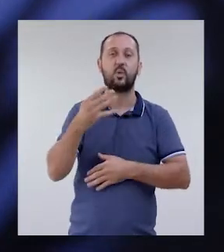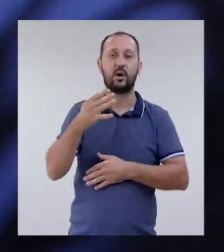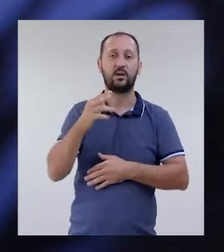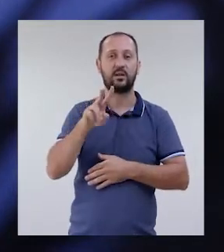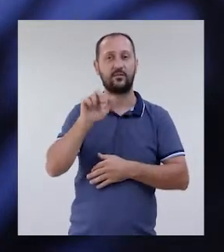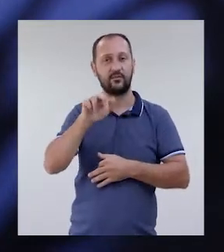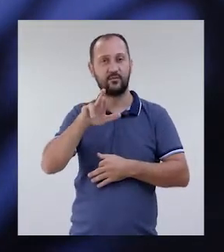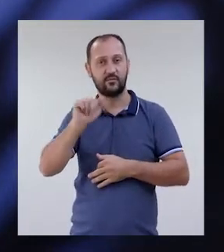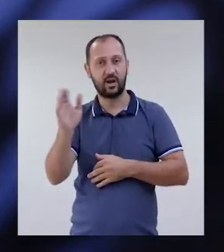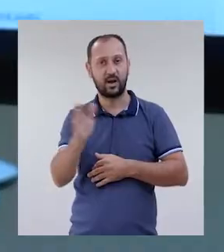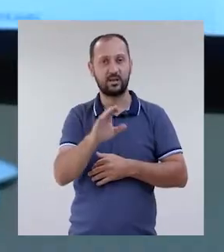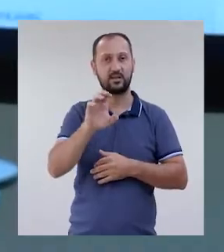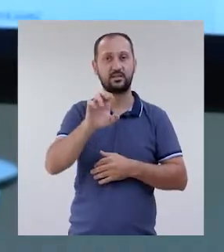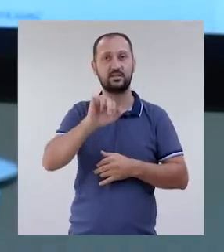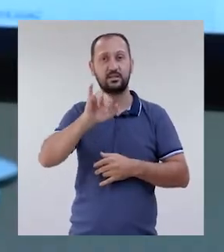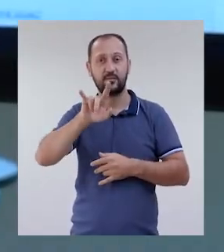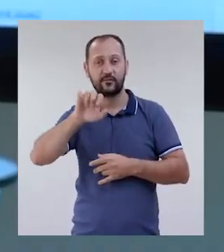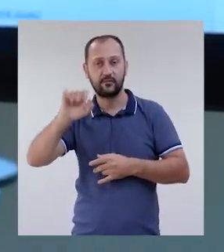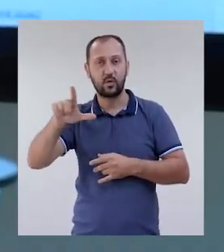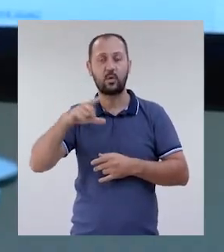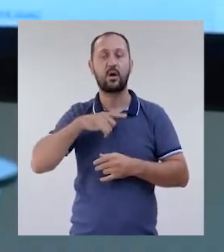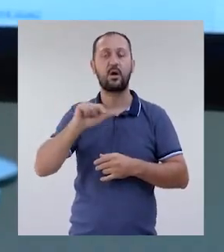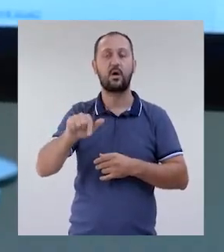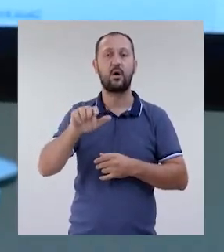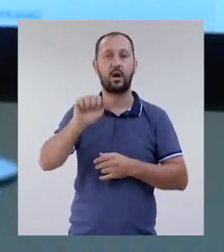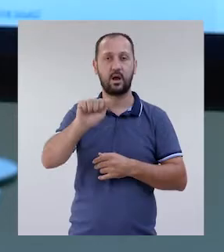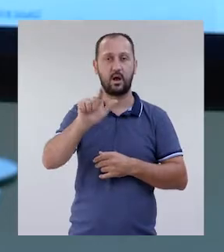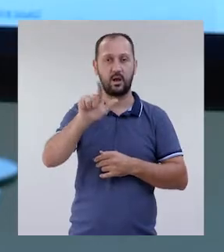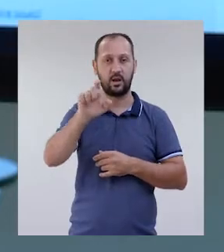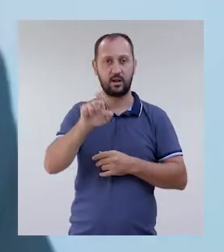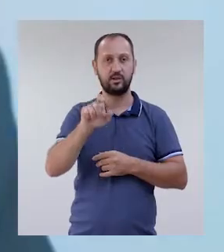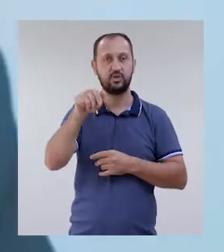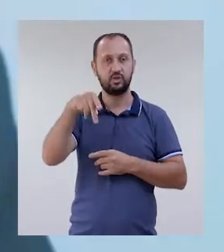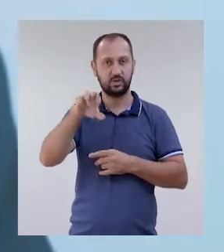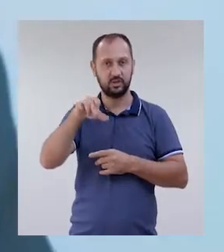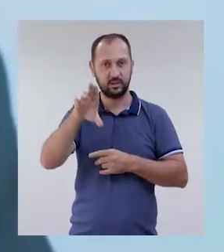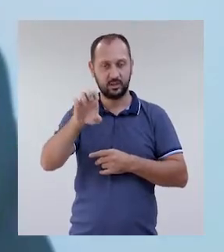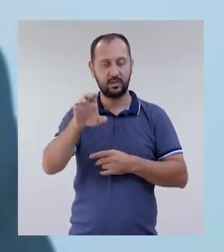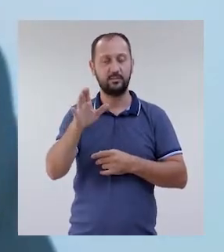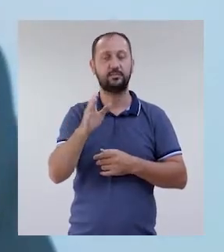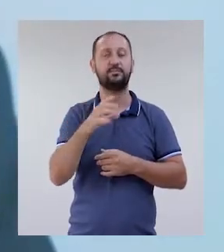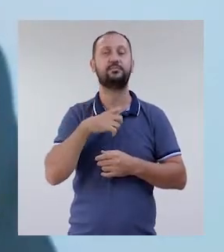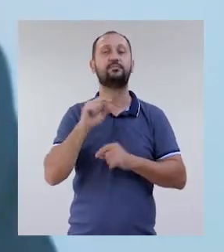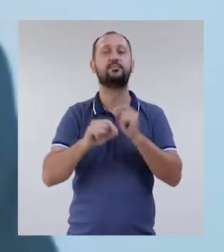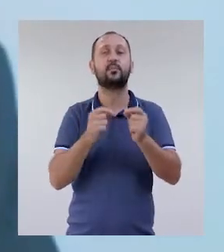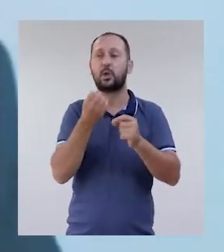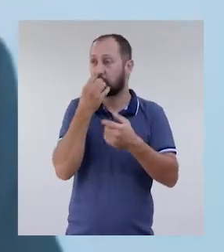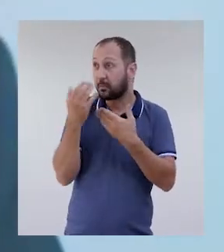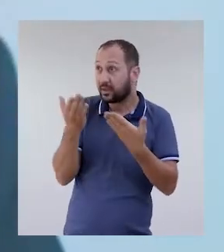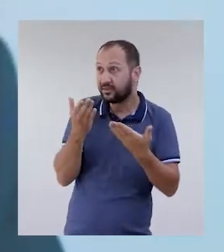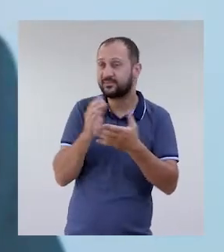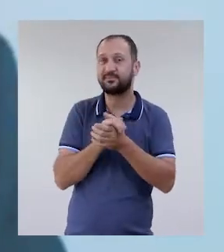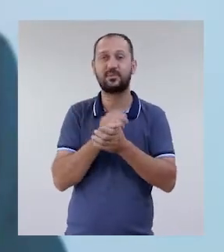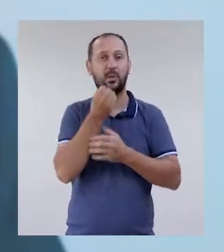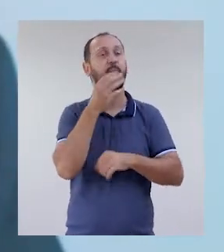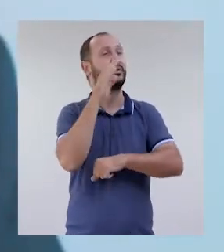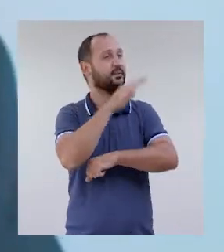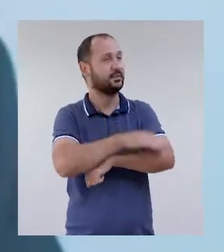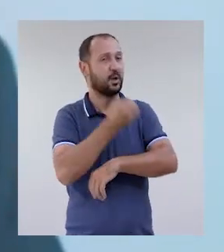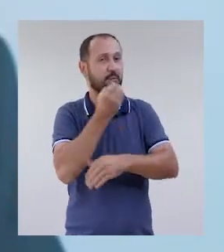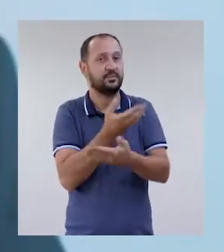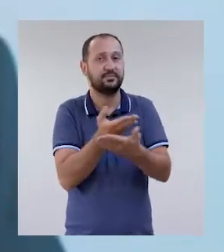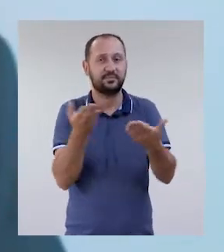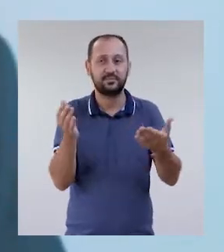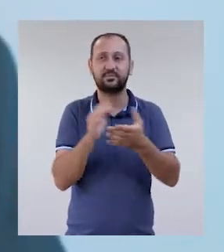do Tribunal de Justiça de Mato Grosso do Sul, o doutor Alexandre Bastos. Tudo bom, doutor? Como vai? Tudo bem? Boa